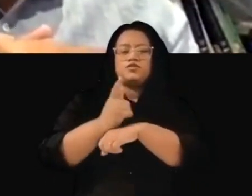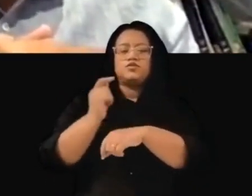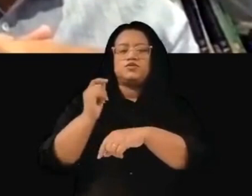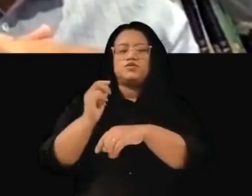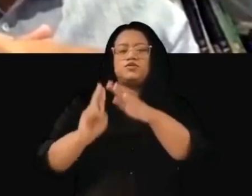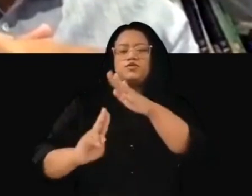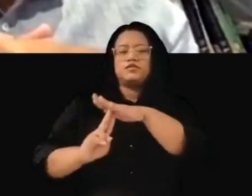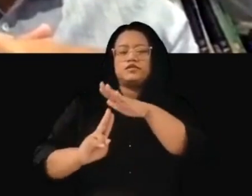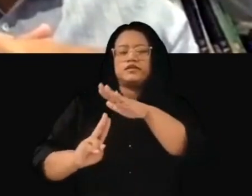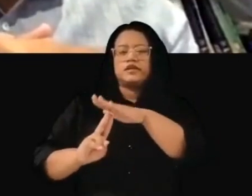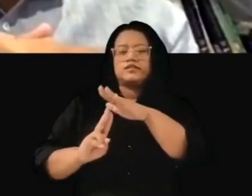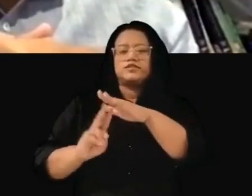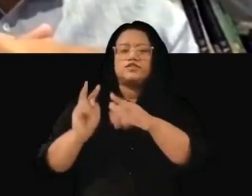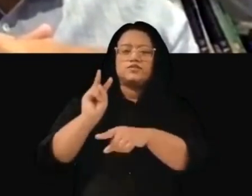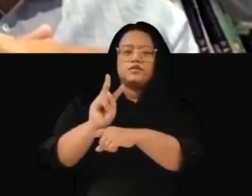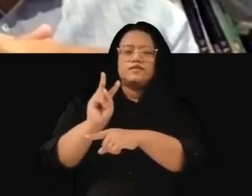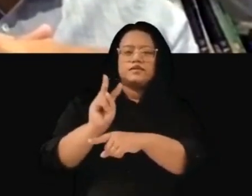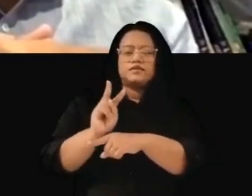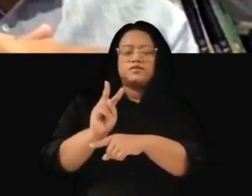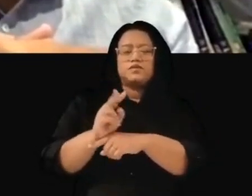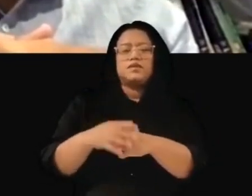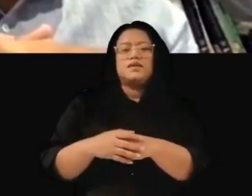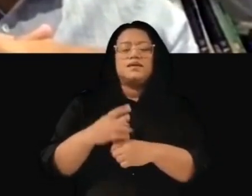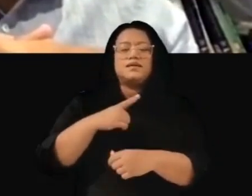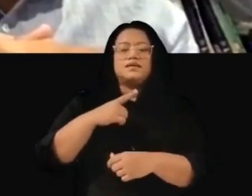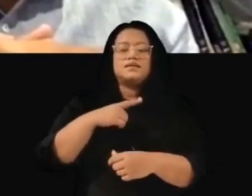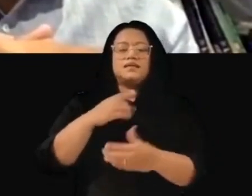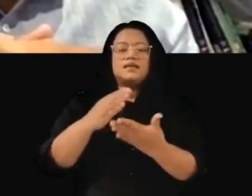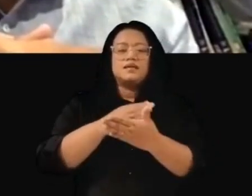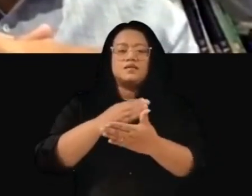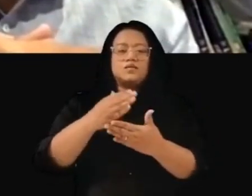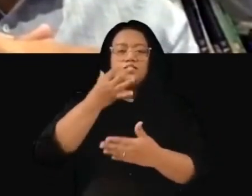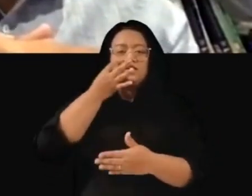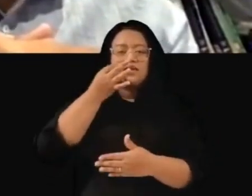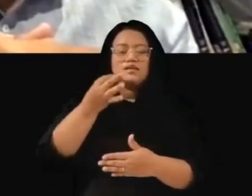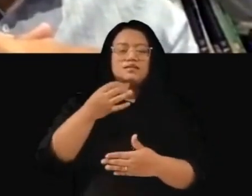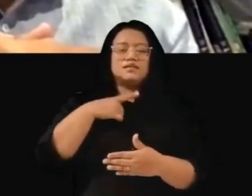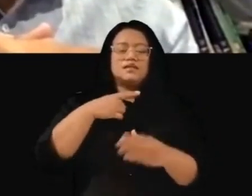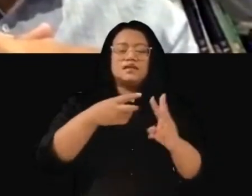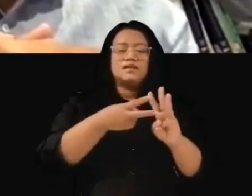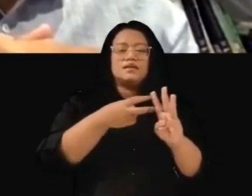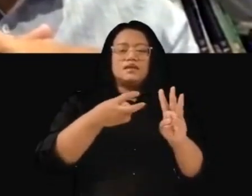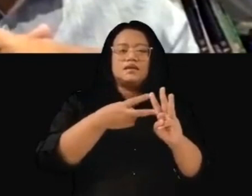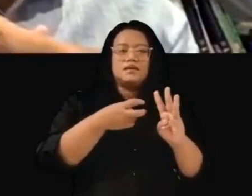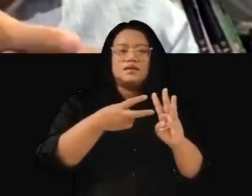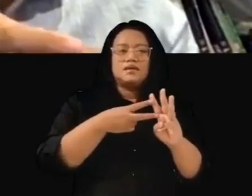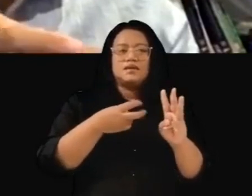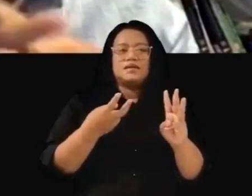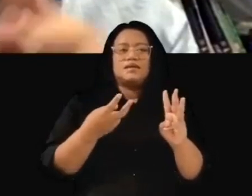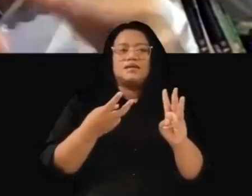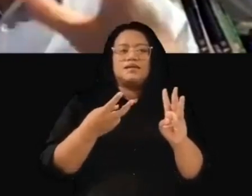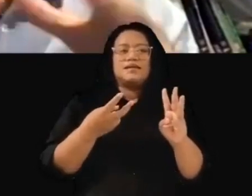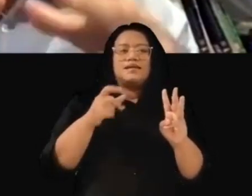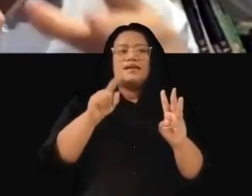né? E é muito pouco frequente nós assistimos à presença dos povos originários, infelizmente,